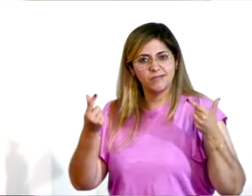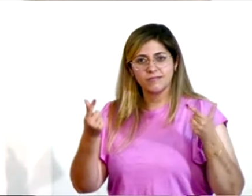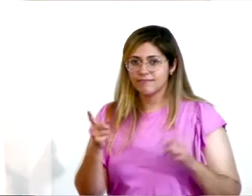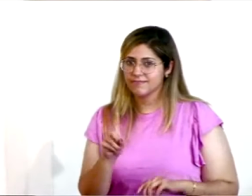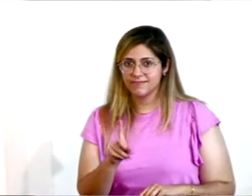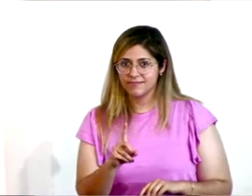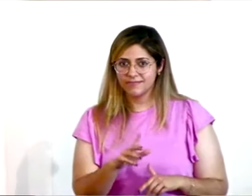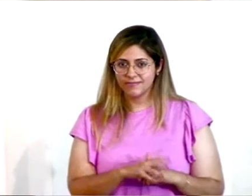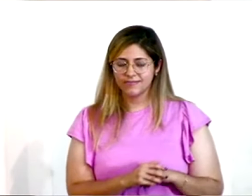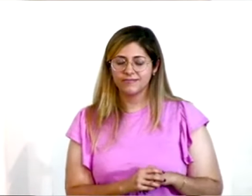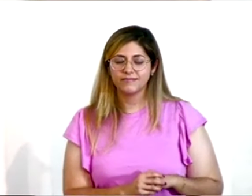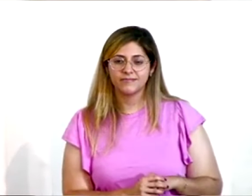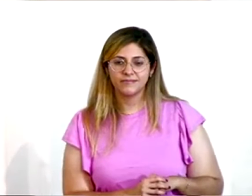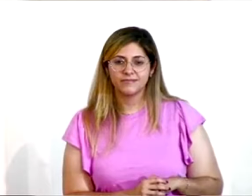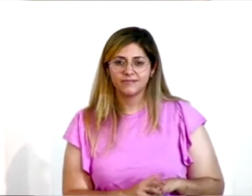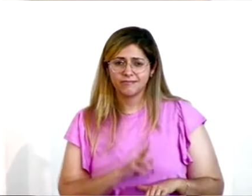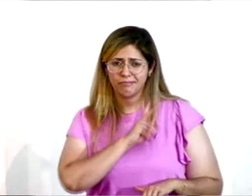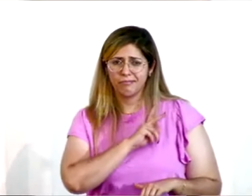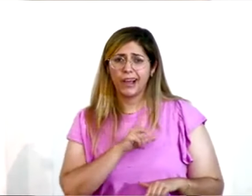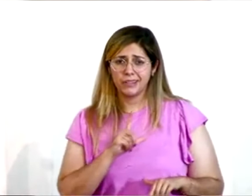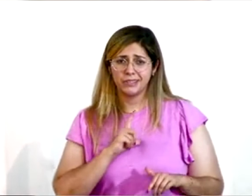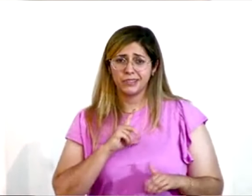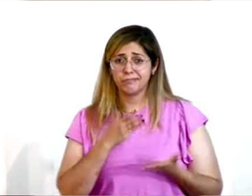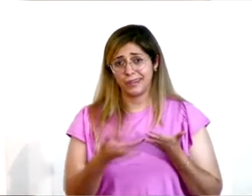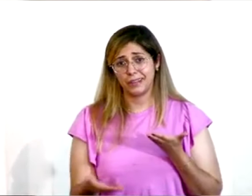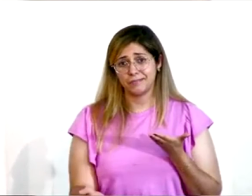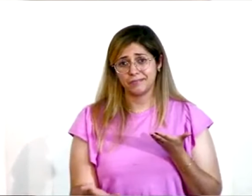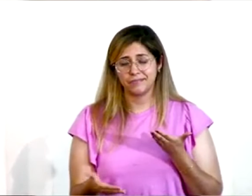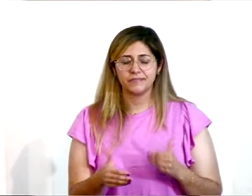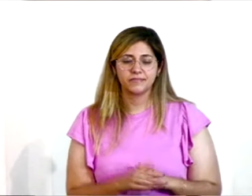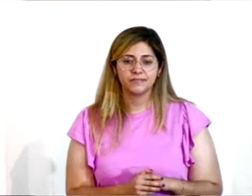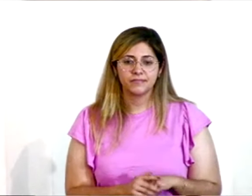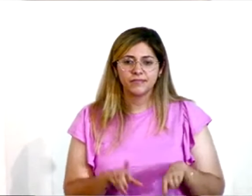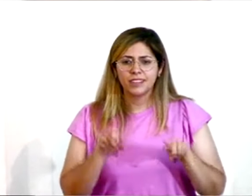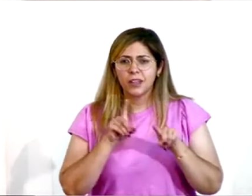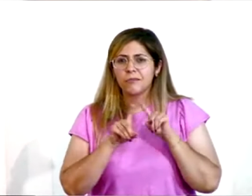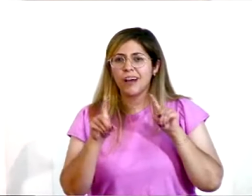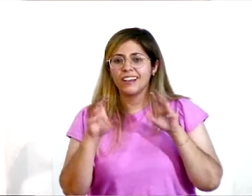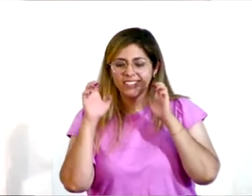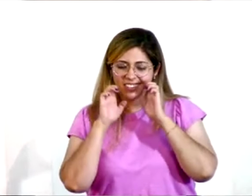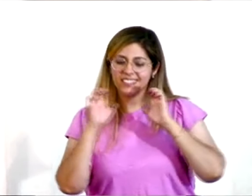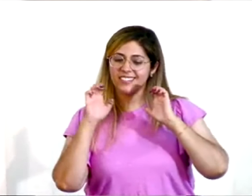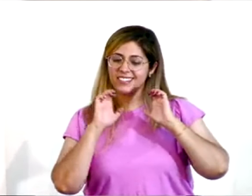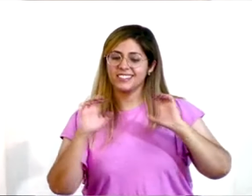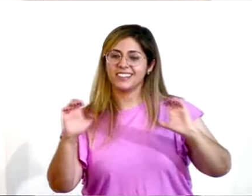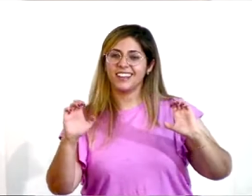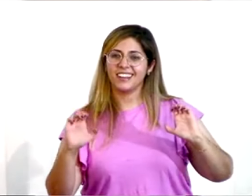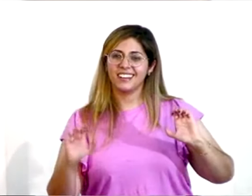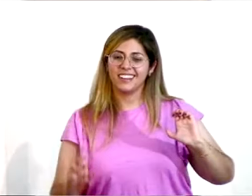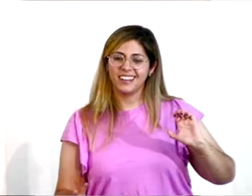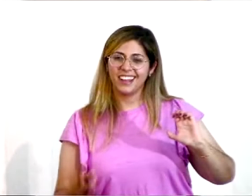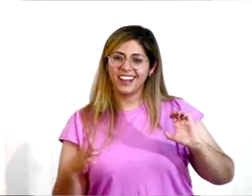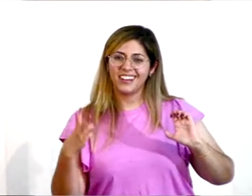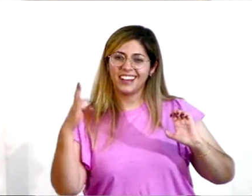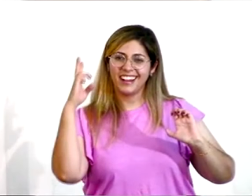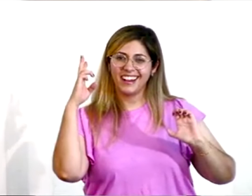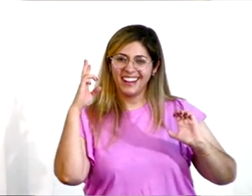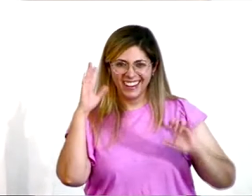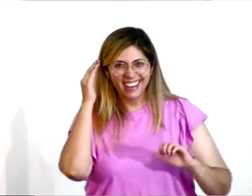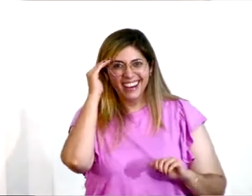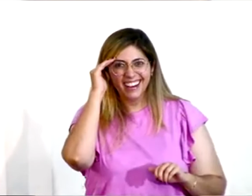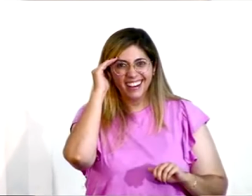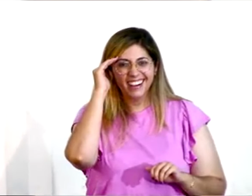o que foi. O Evangelho é o valor. Nós somos os vasos de barro. O vaso não é